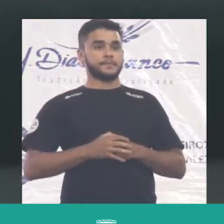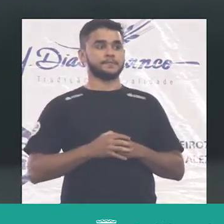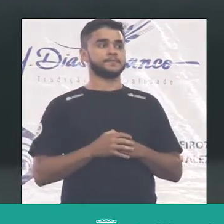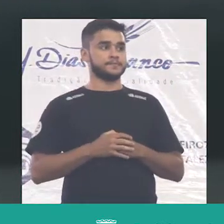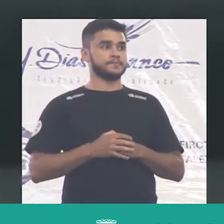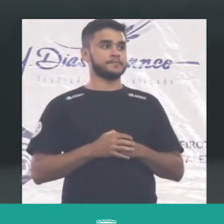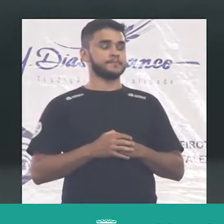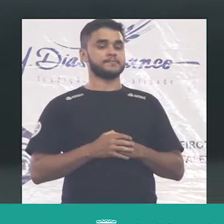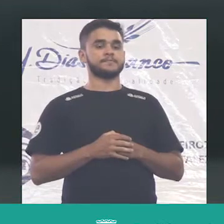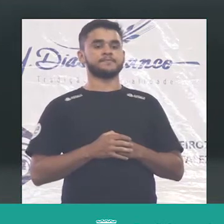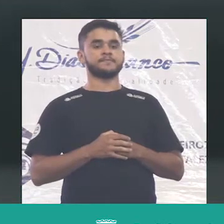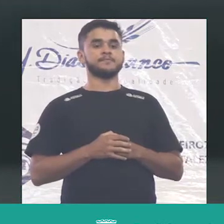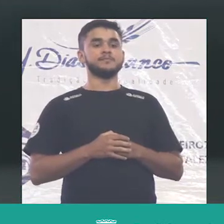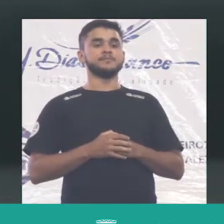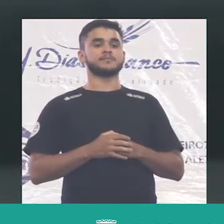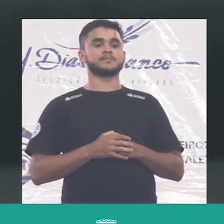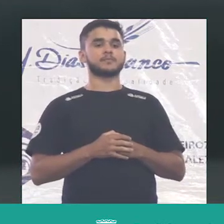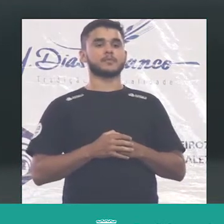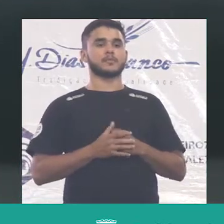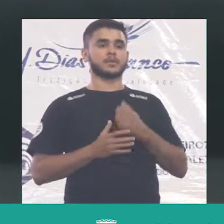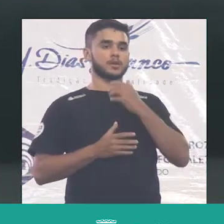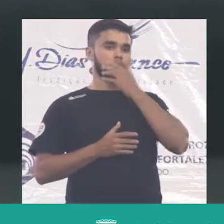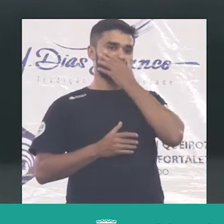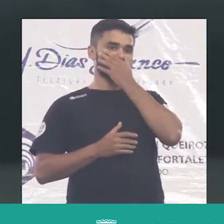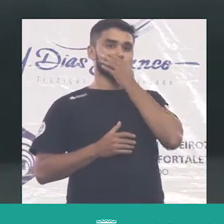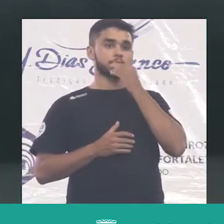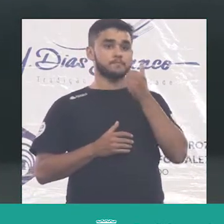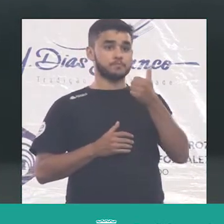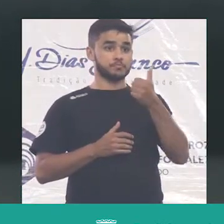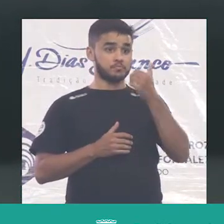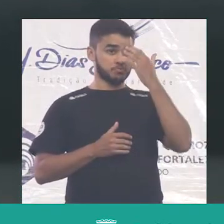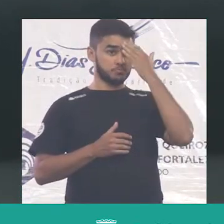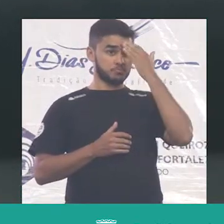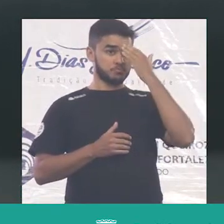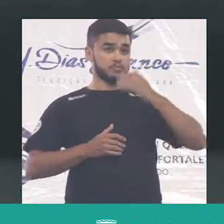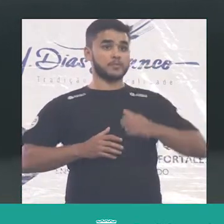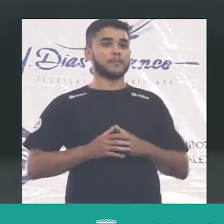144 centímetros quadrados. Está tranquilo aí, pessoal?